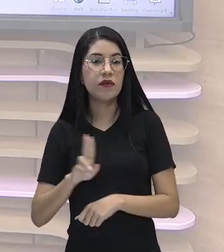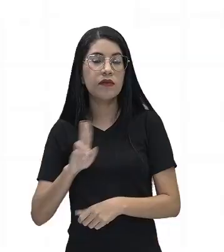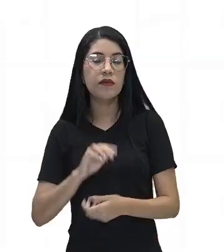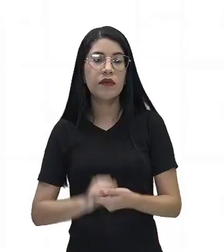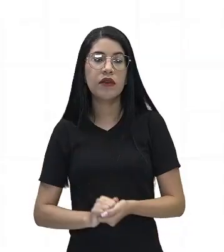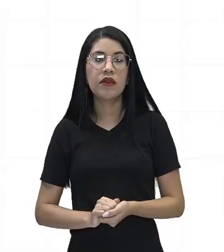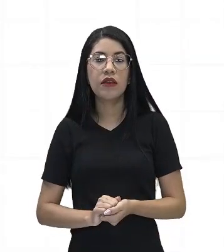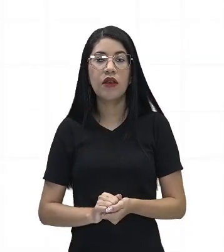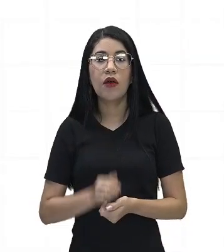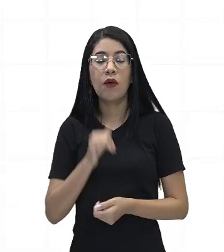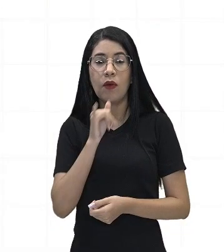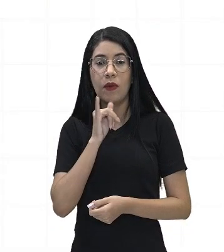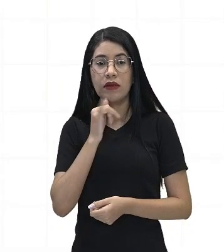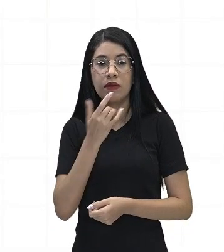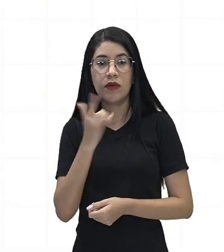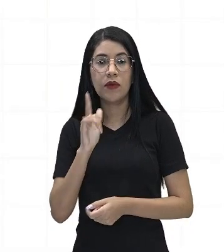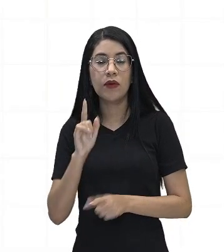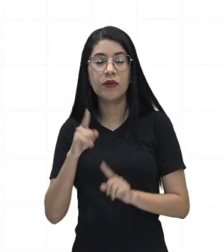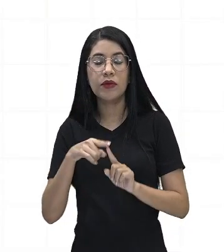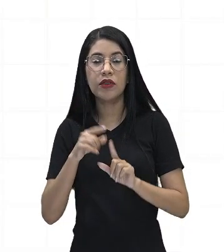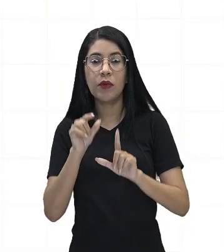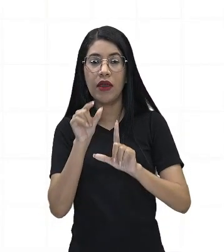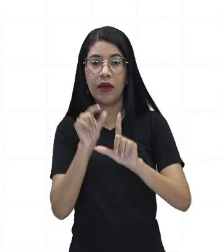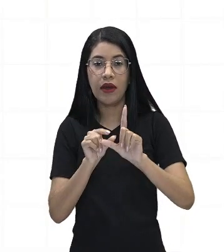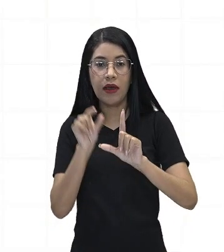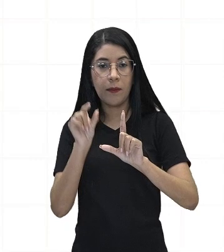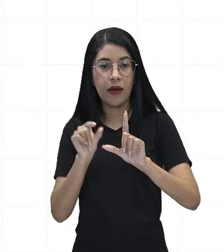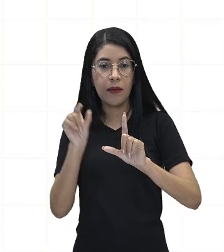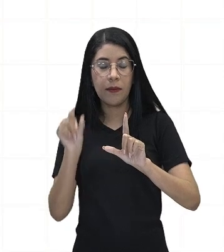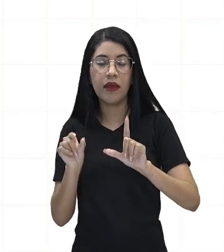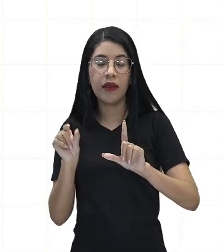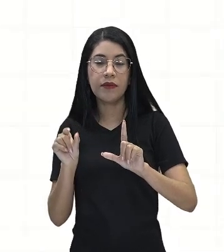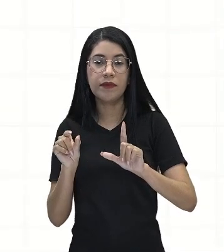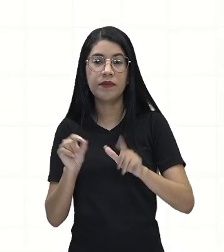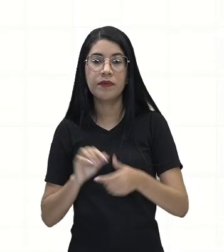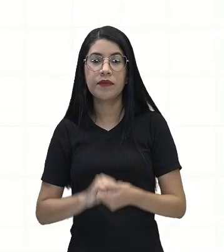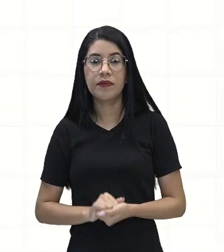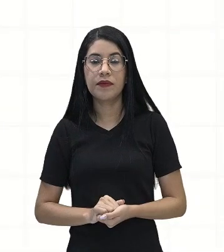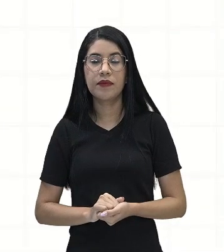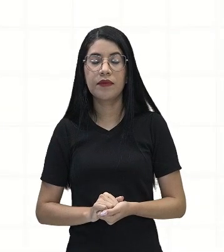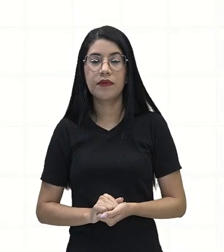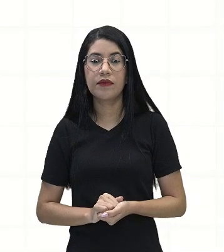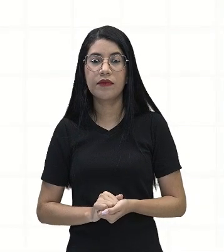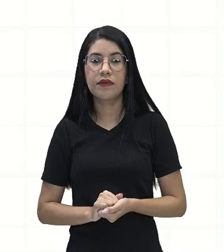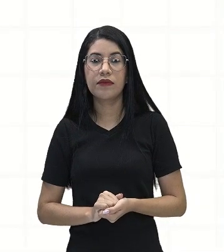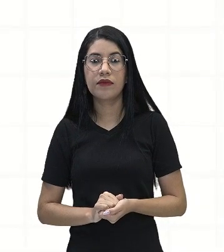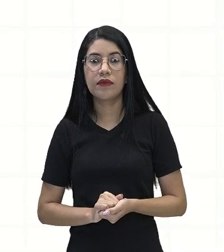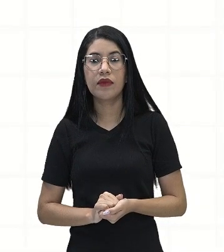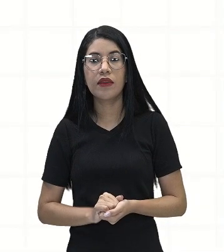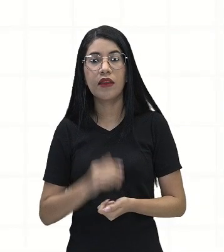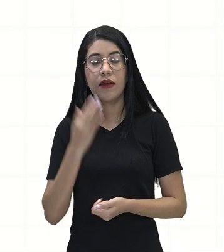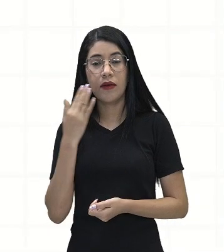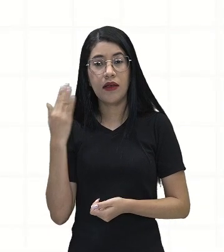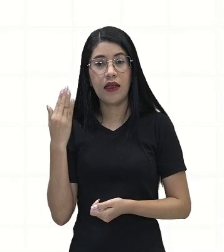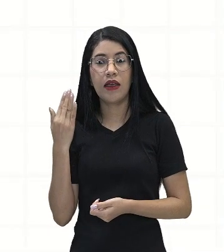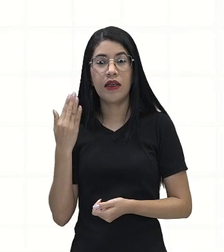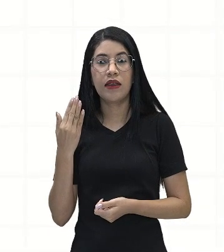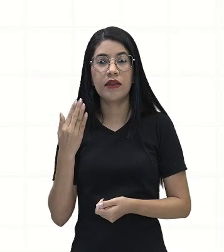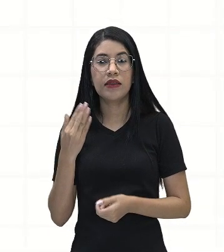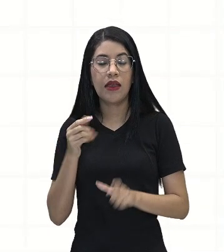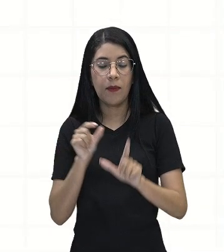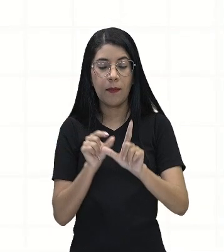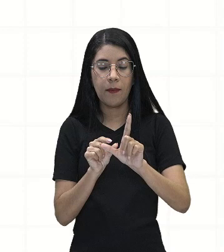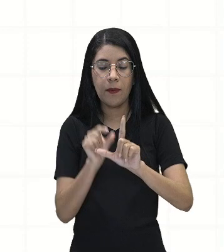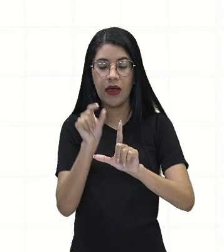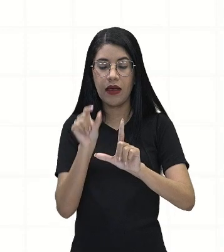de colunas. O que são as colunas? As colunas, elas são, né, esses retângulos